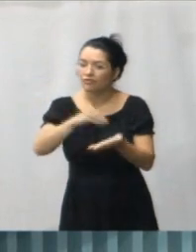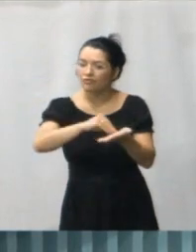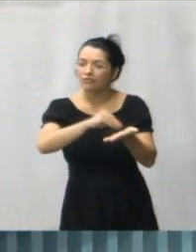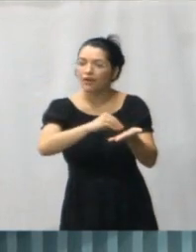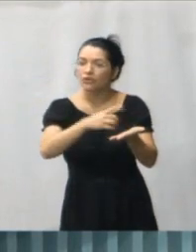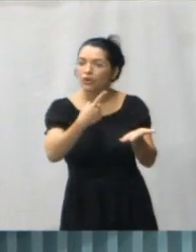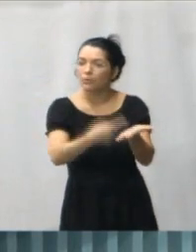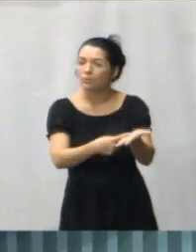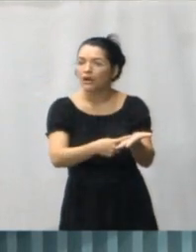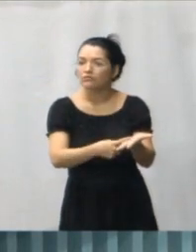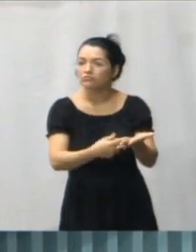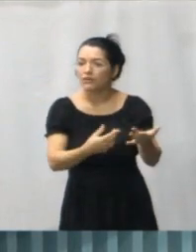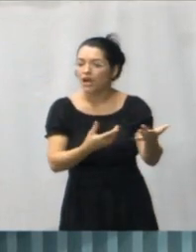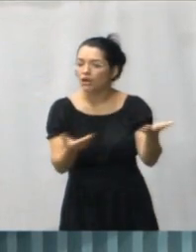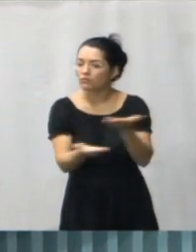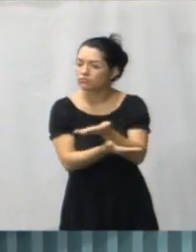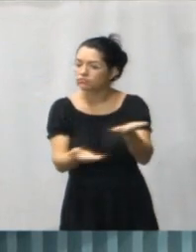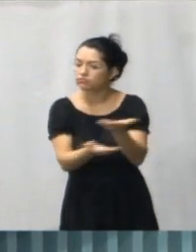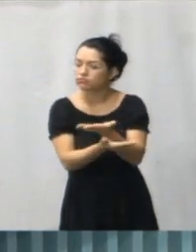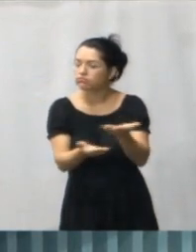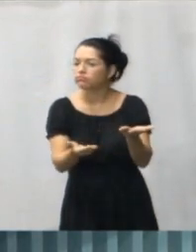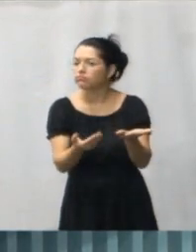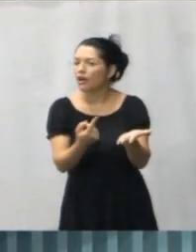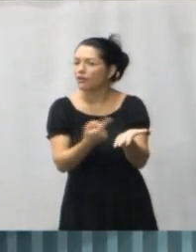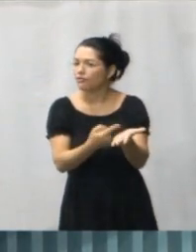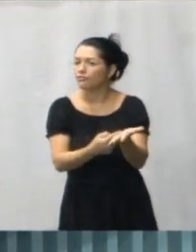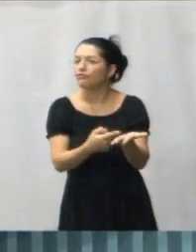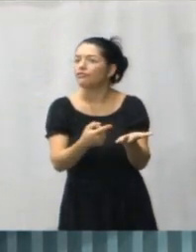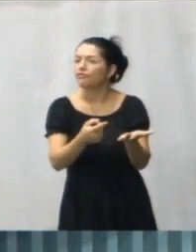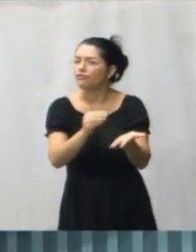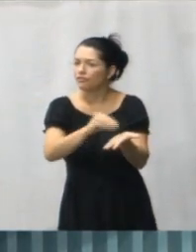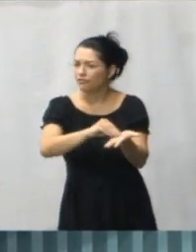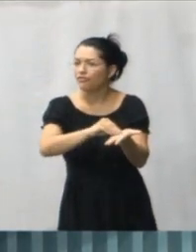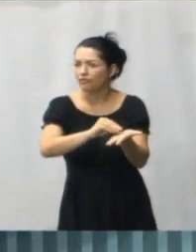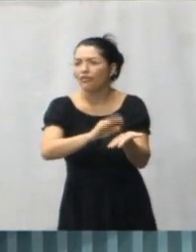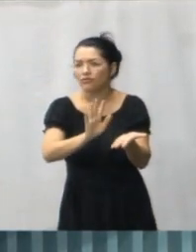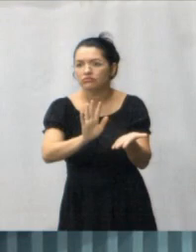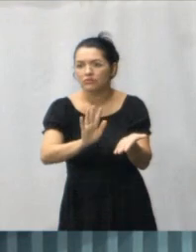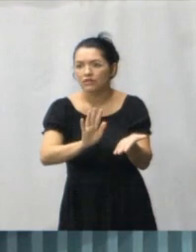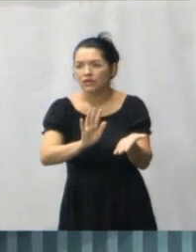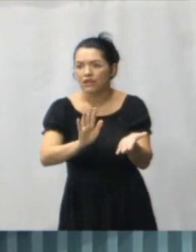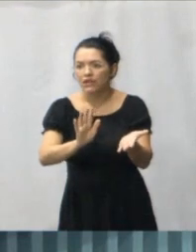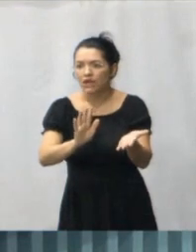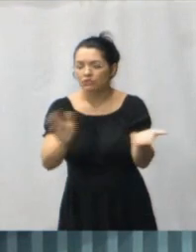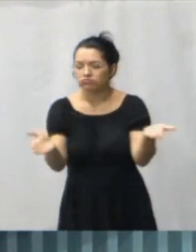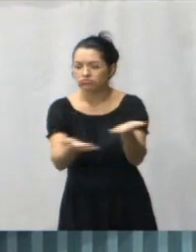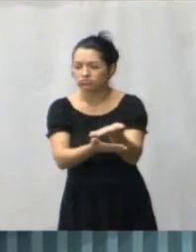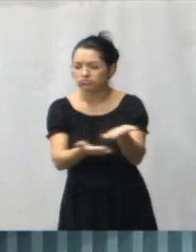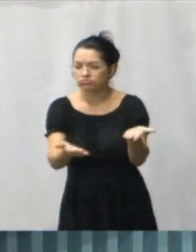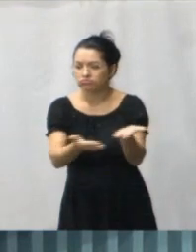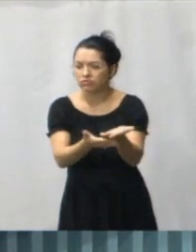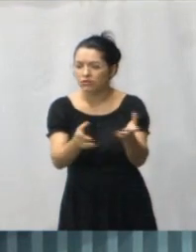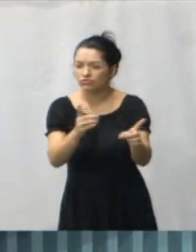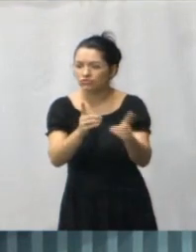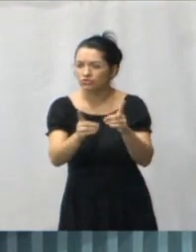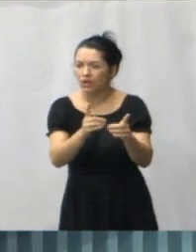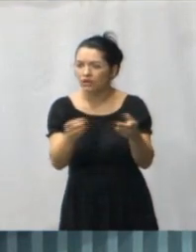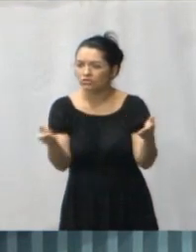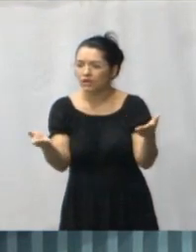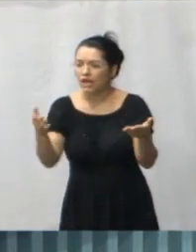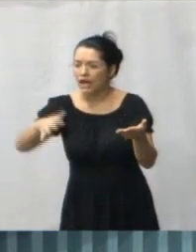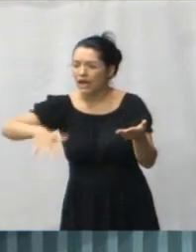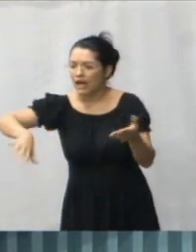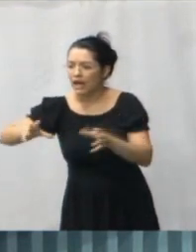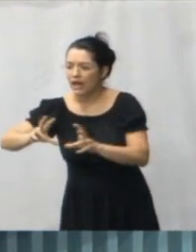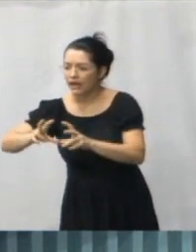alinhamento, né? Esse alinhamento entre a Câmara e o Poder Executivo, ele tem que existir.